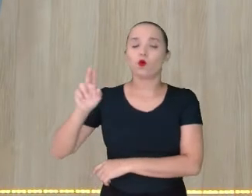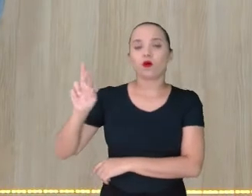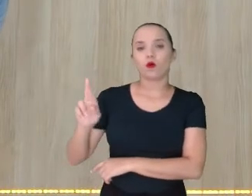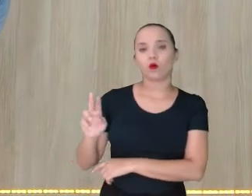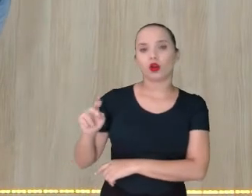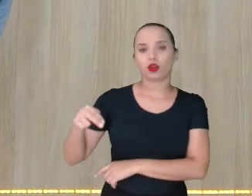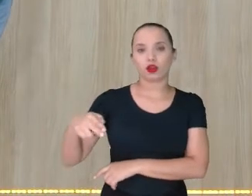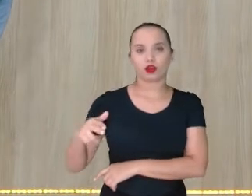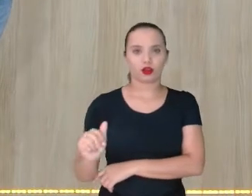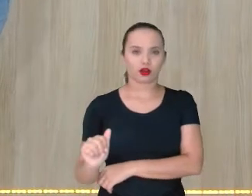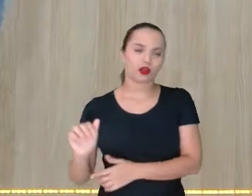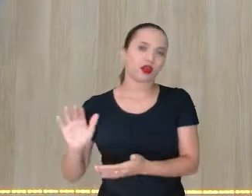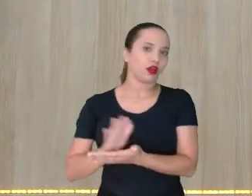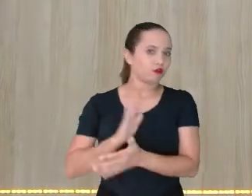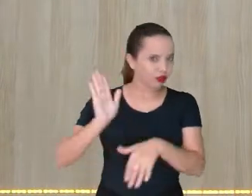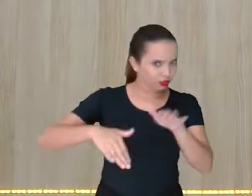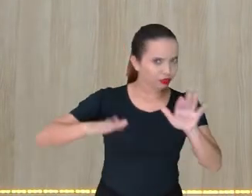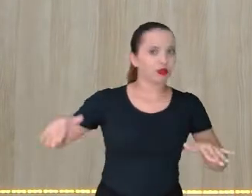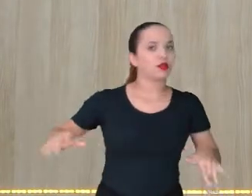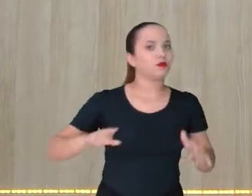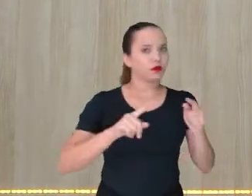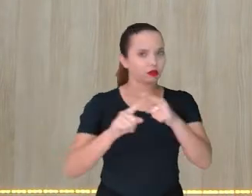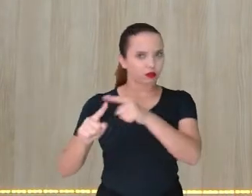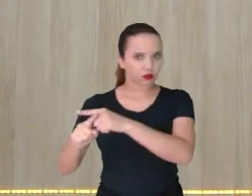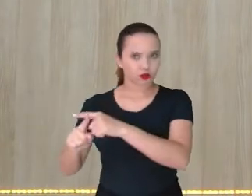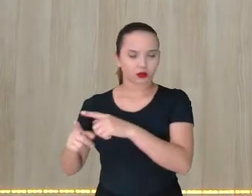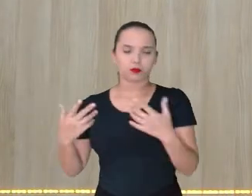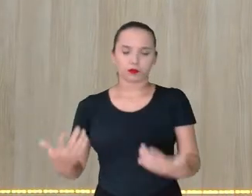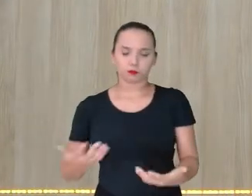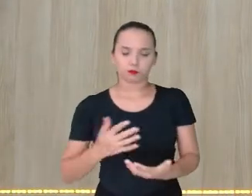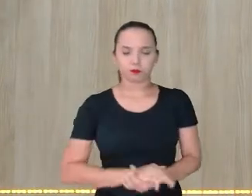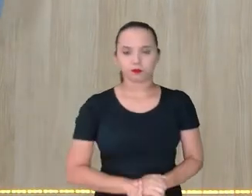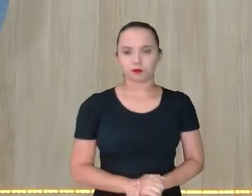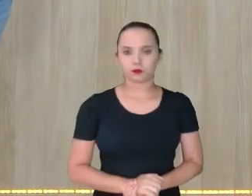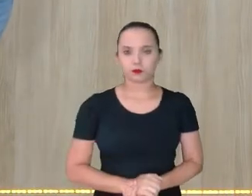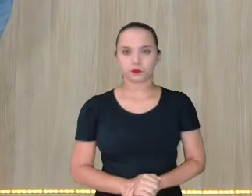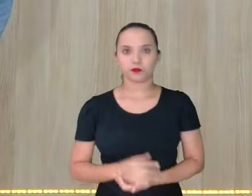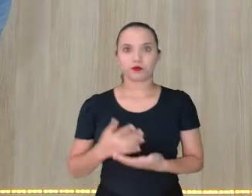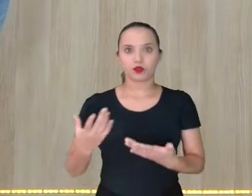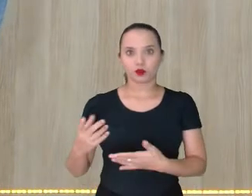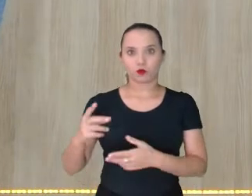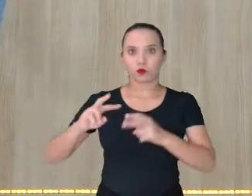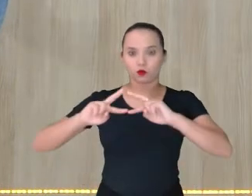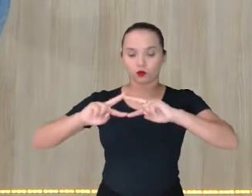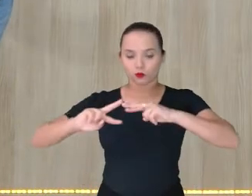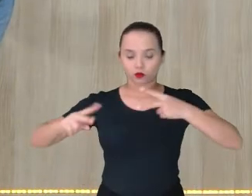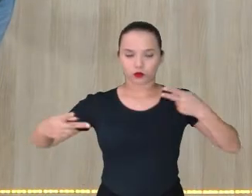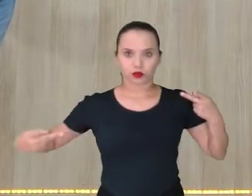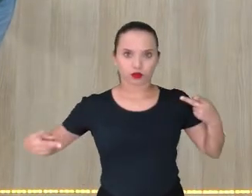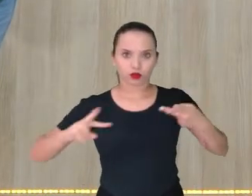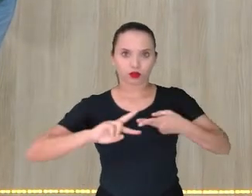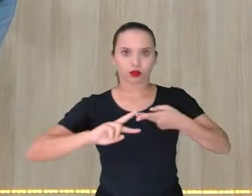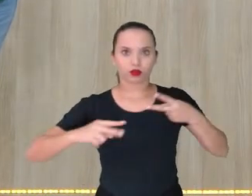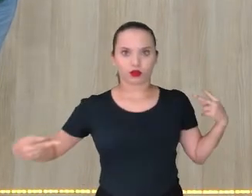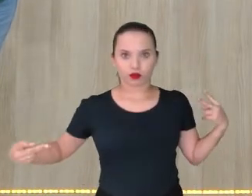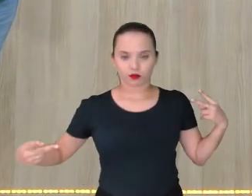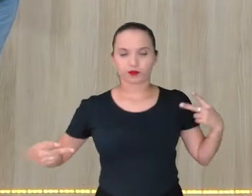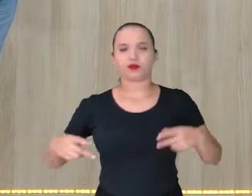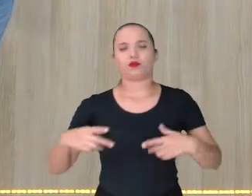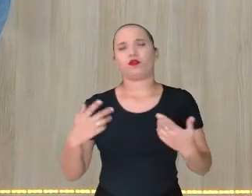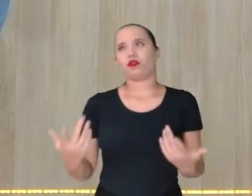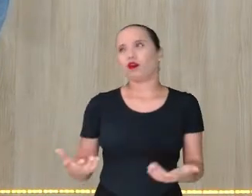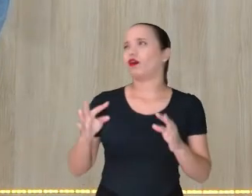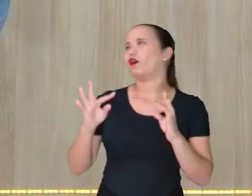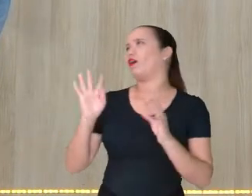tá? E para algumas espécies, o RNA também, tá? Então, ó, o DNA, todo mundo sabe o que é DNA, né? Todo mundo fala,